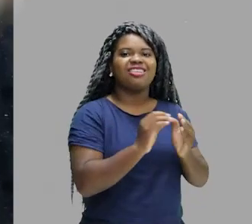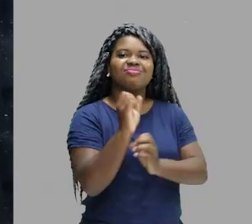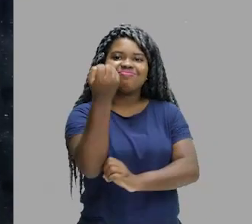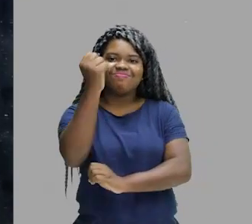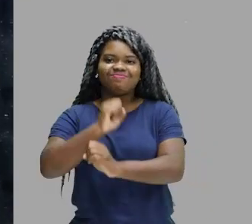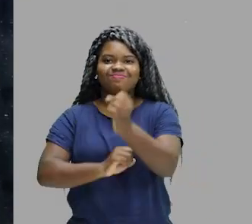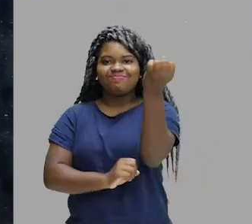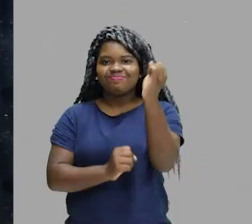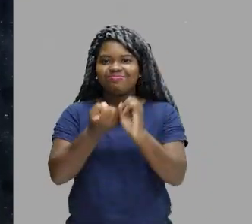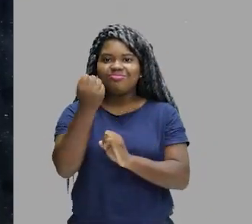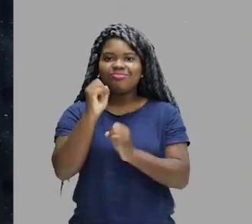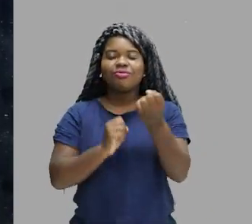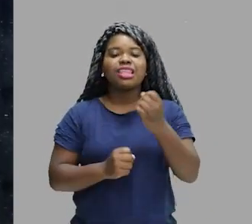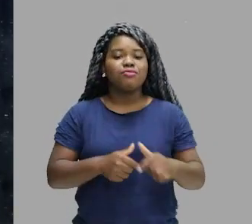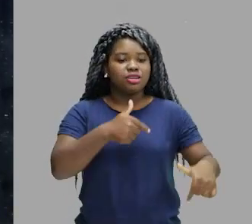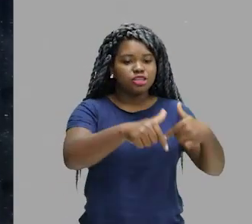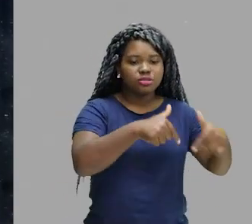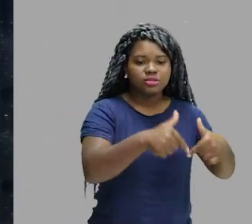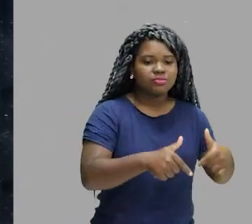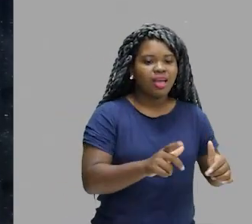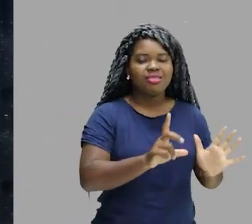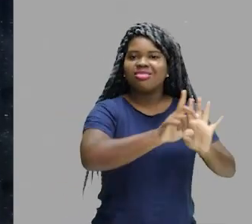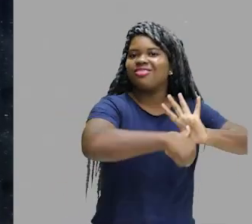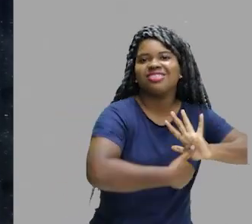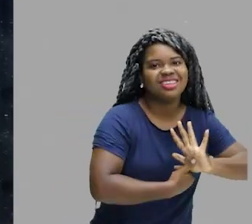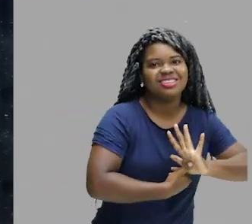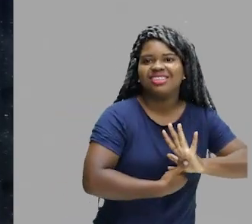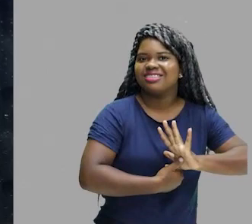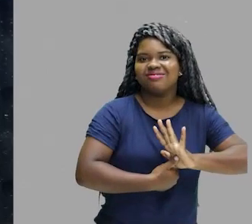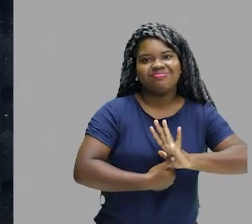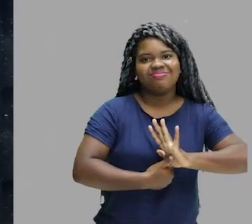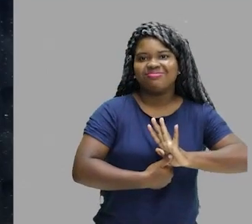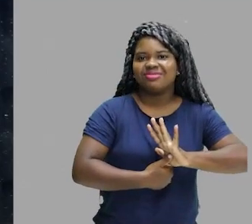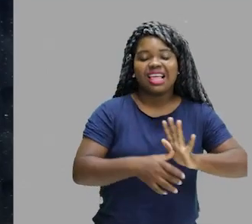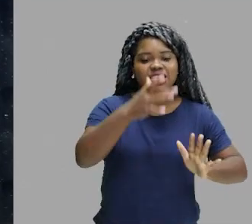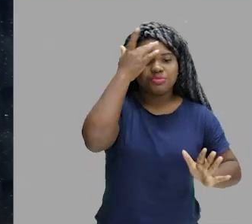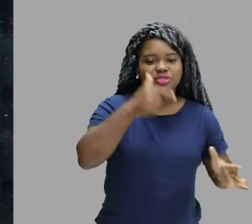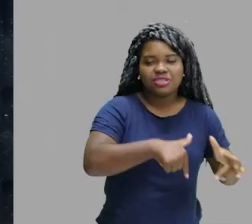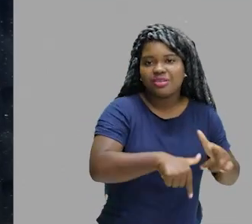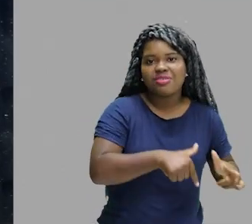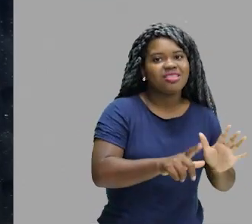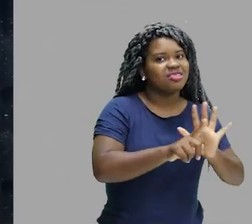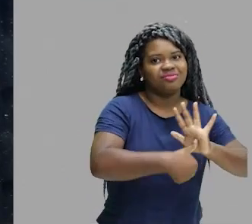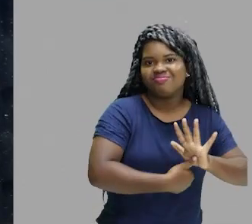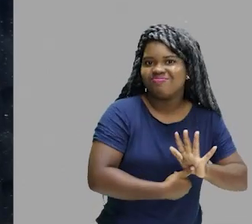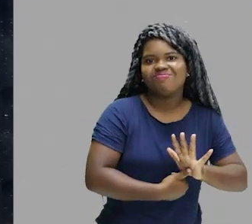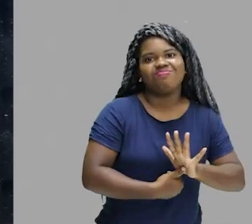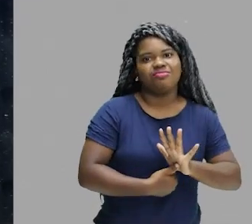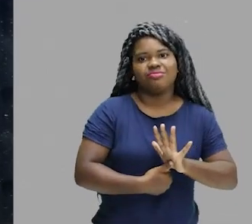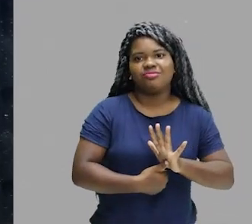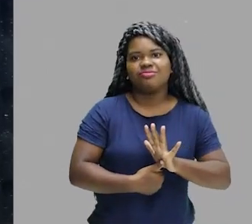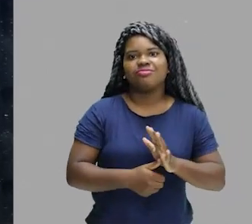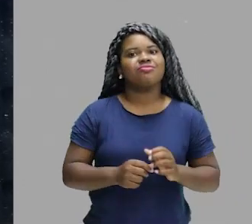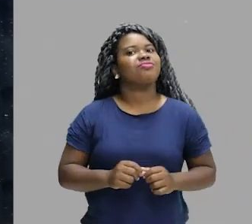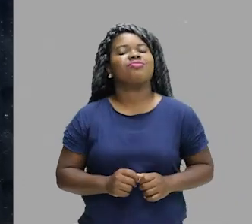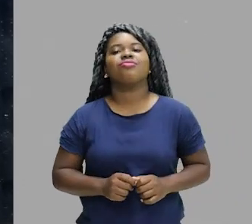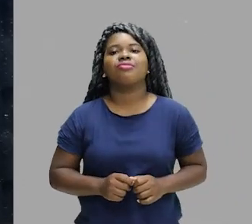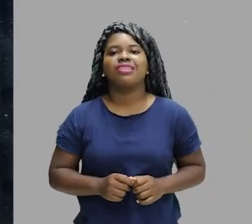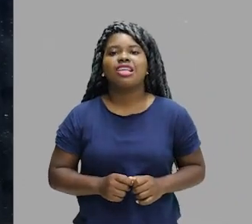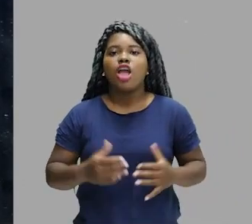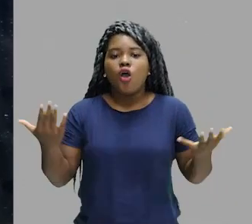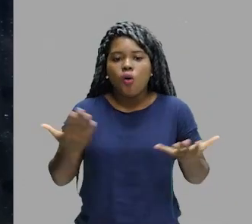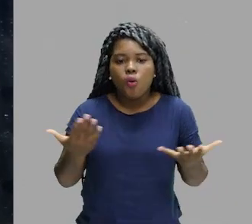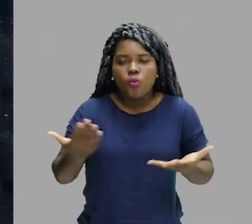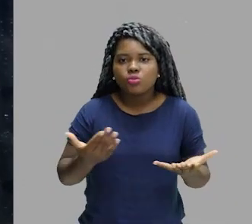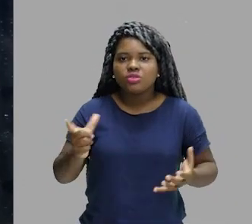os funcionários não chegassem atrasados no serviço. Nós temos uma escola, né, chamada Sintra, que é um IEMA hoje em dia, e se você conhecer a